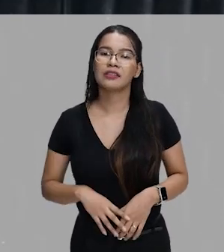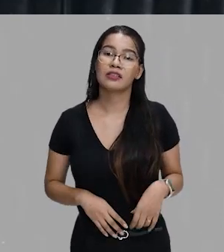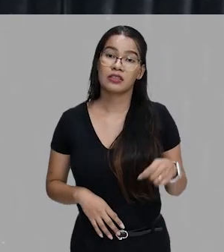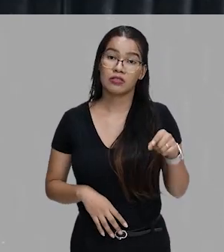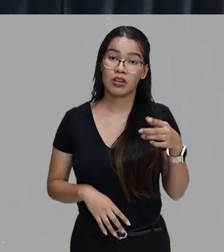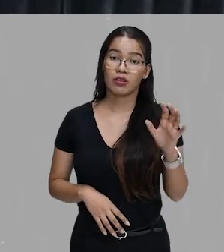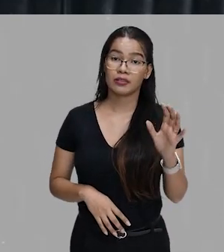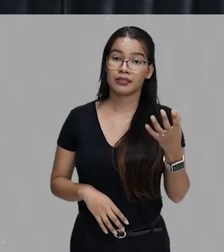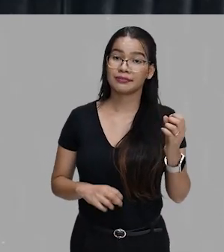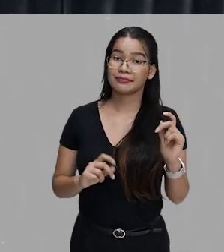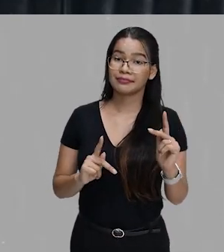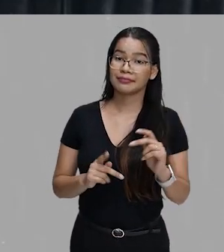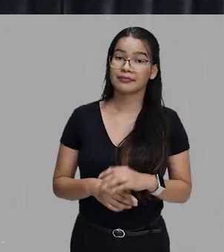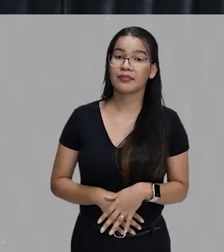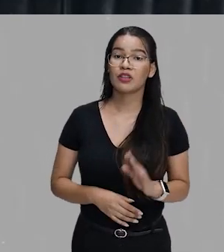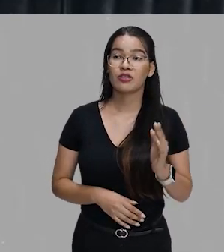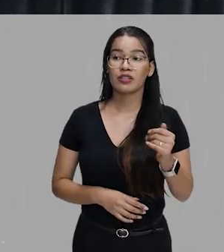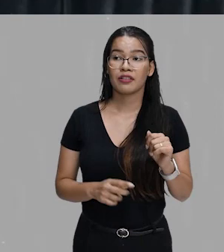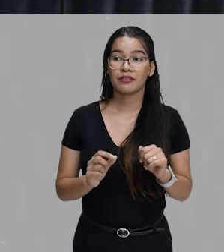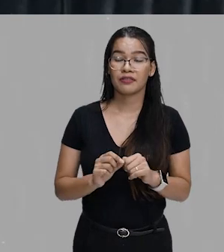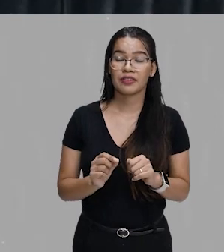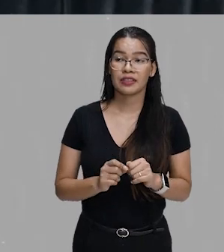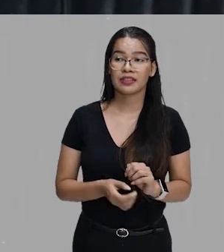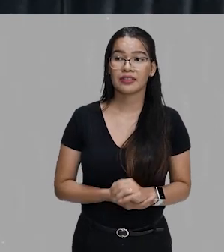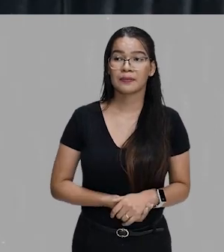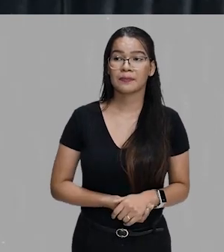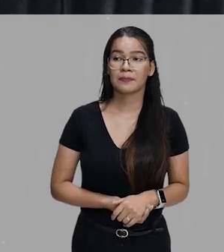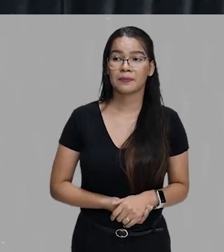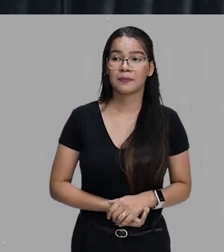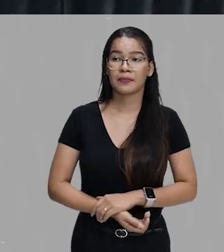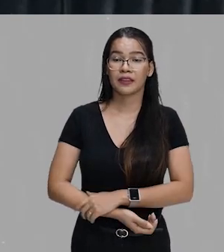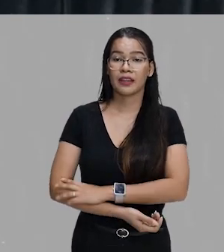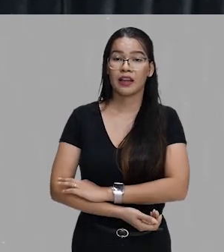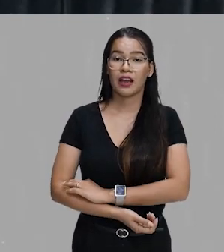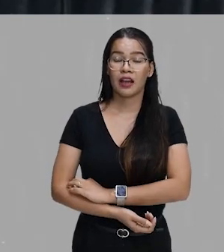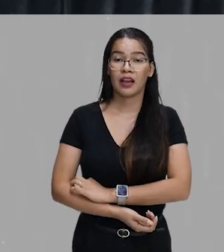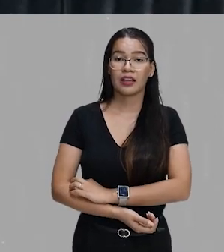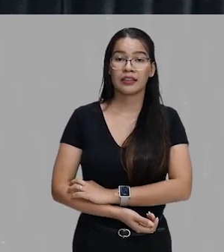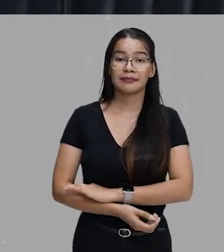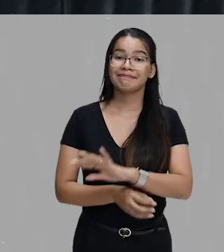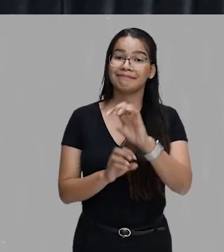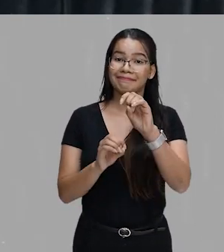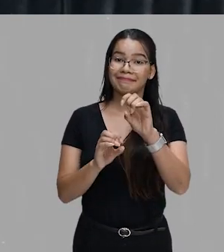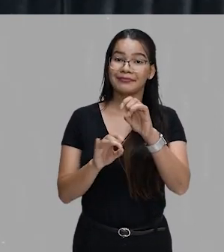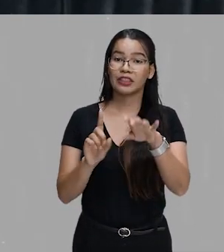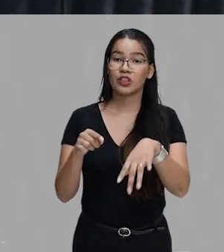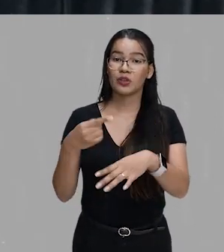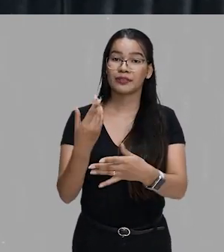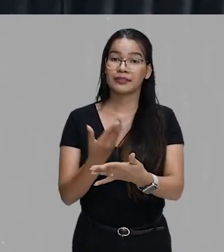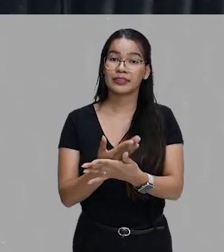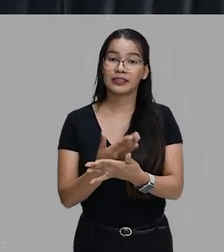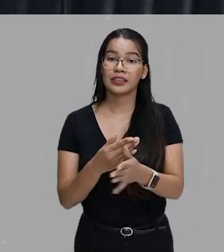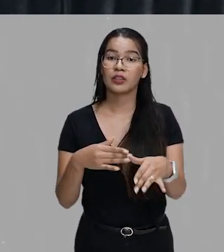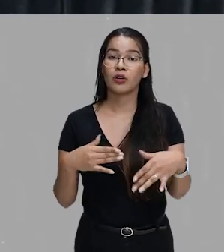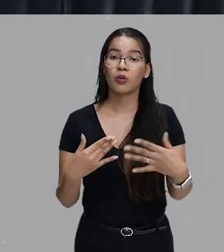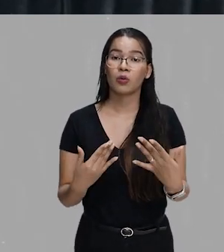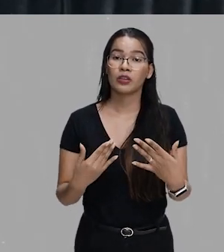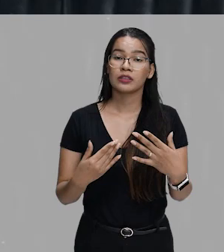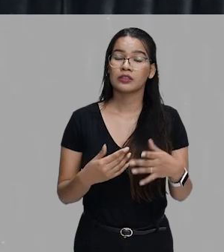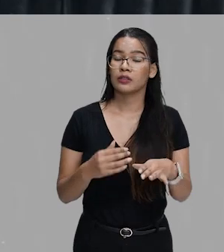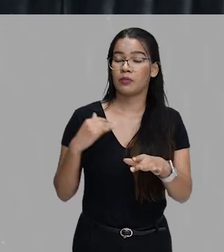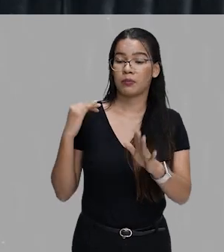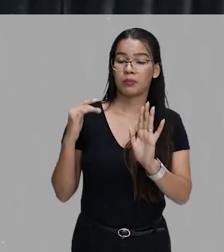Isso acontece, tá certo? Eu já fiz essa observação em outras aulas. Então, quando a gente traz assim